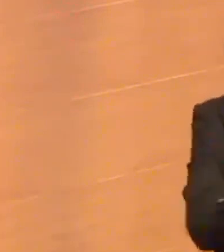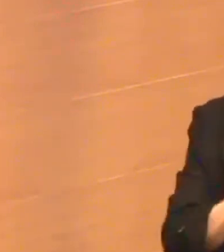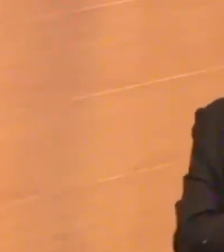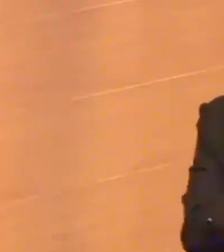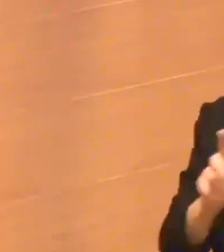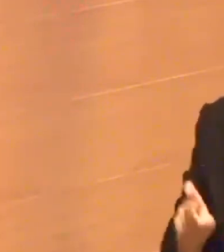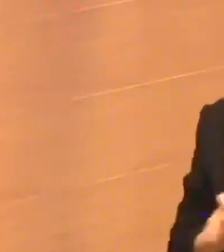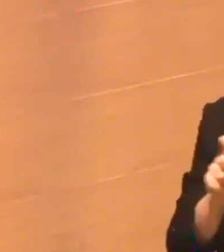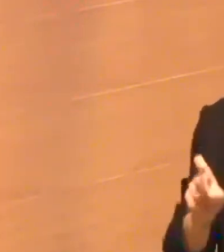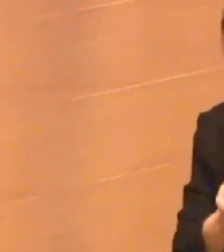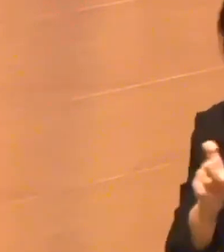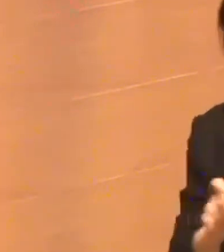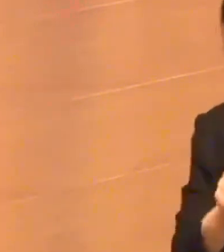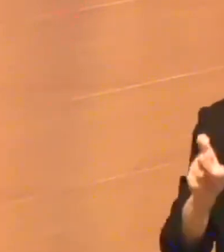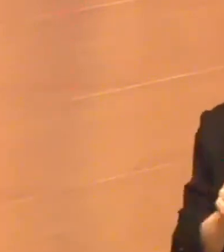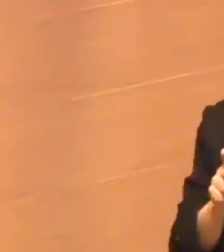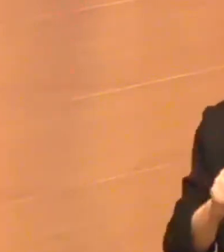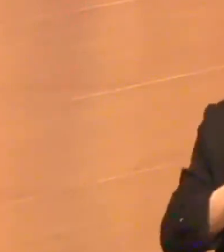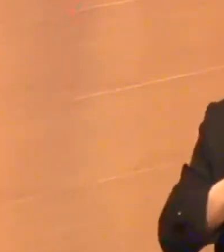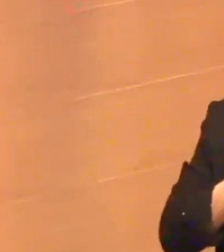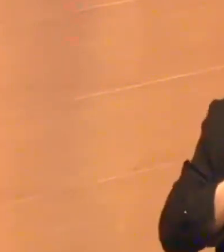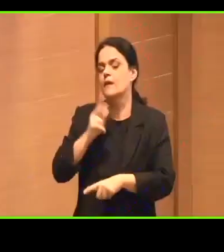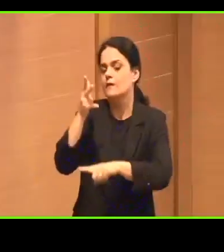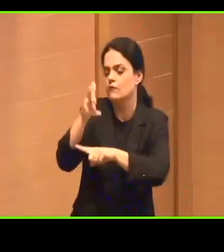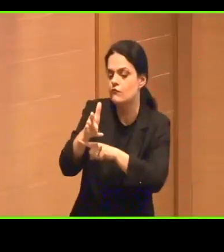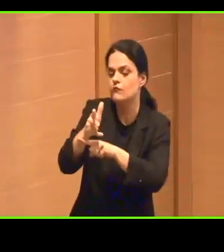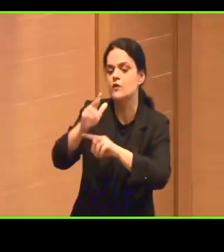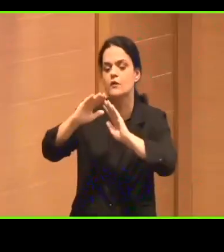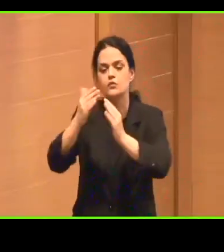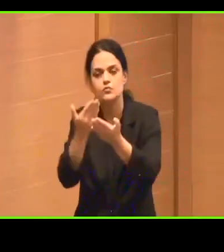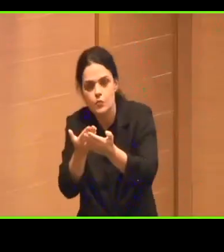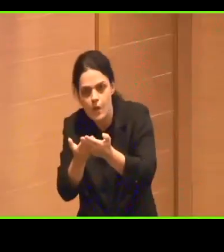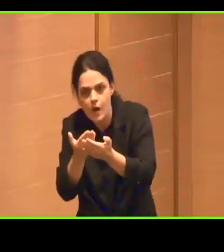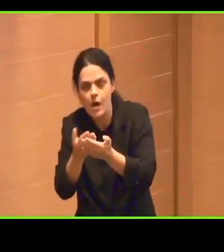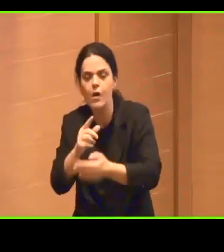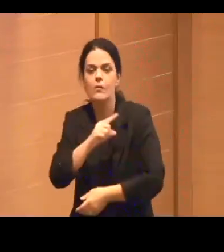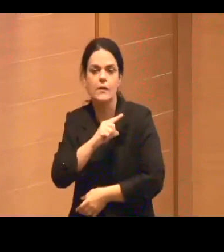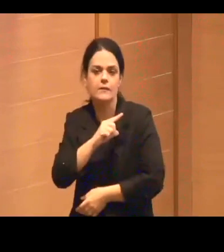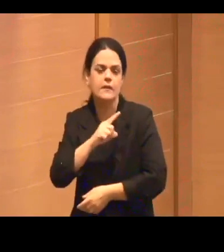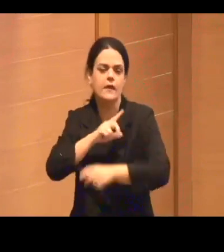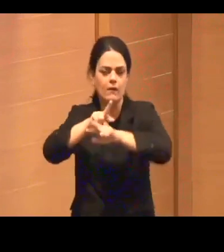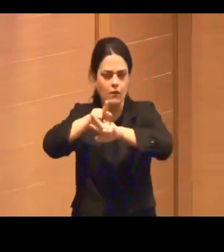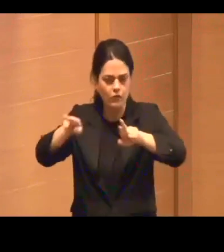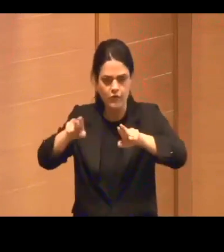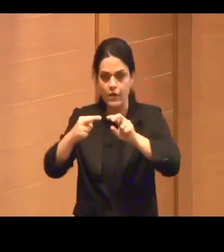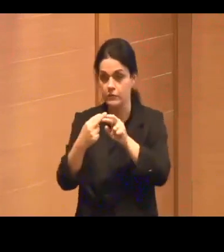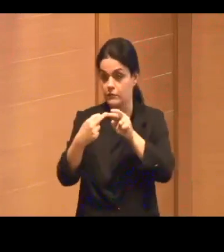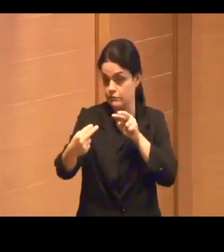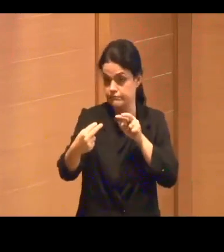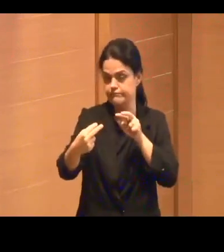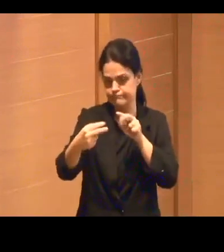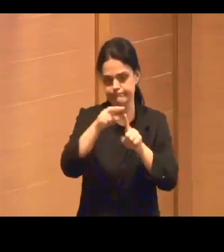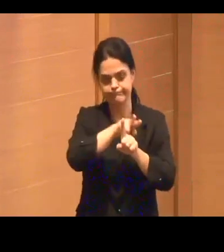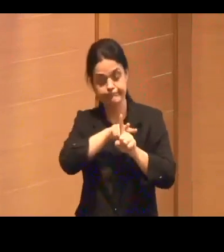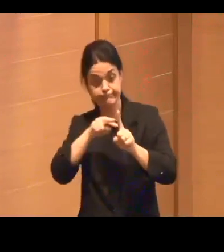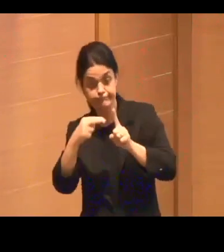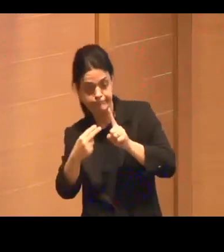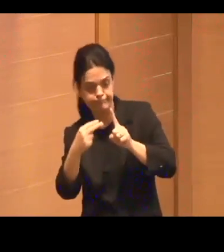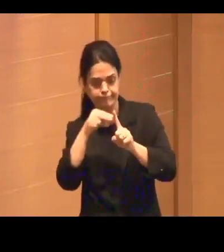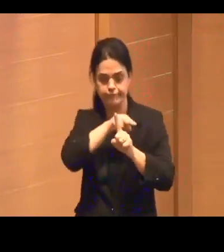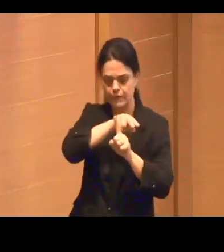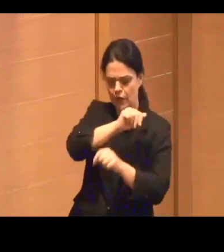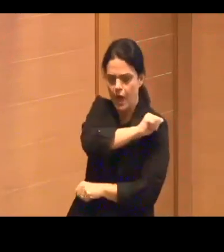hoje, vídeo-aula, cursos massivos online, muito do que se faz da educação à distância é nessa perspectiva. O aluno vai lá,